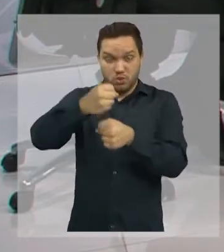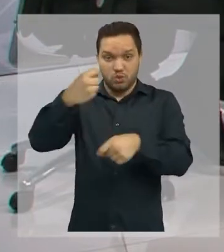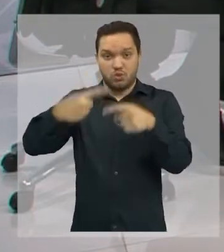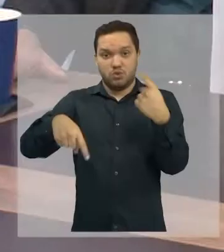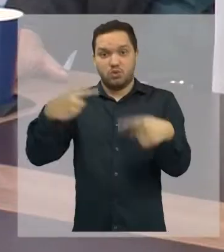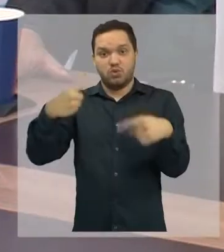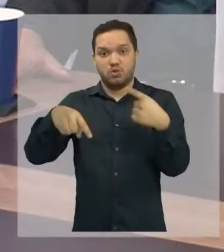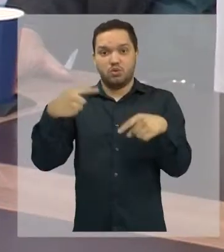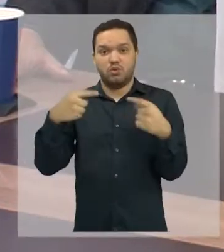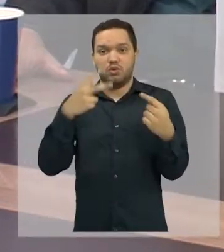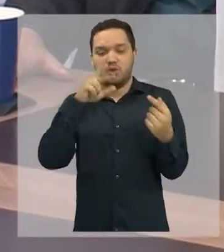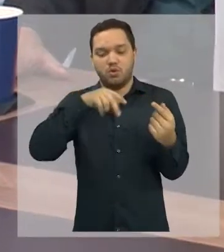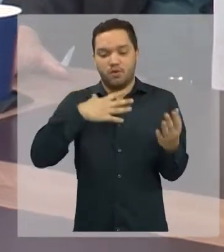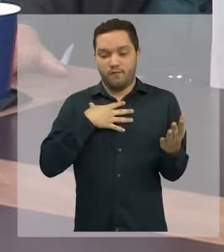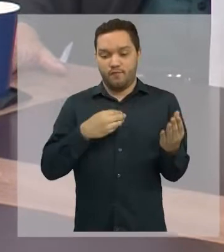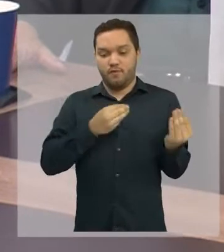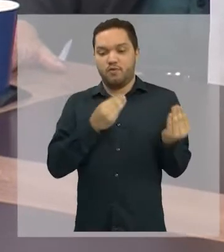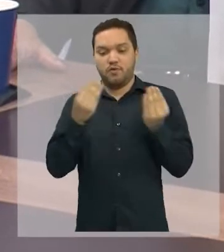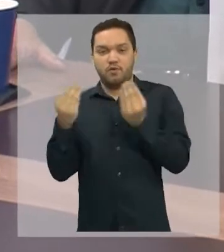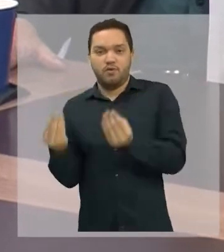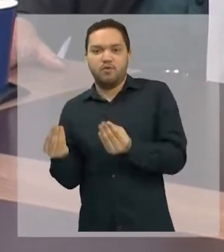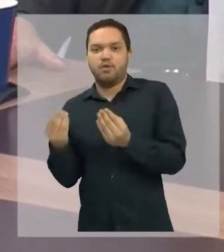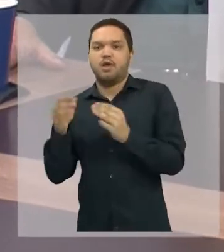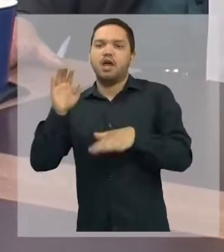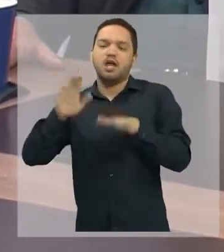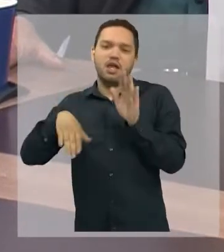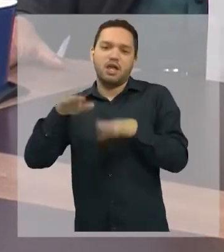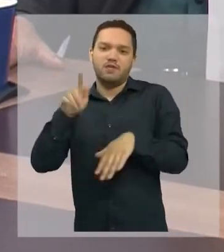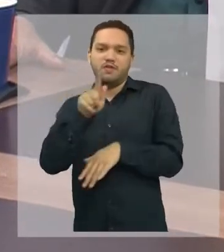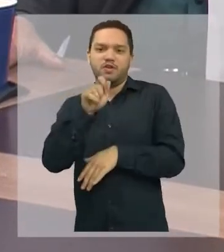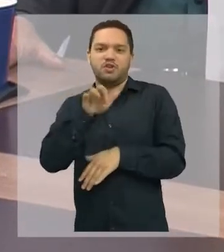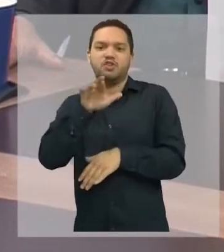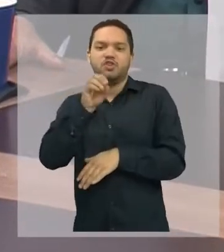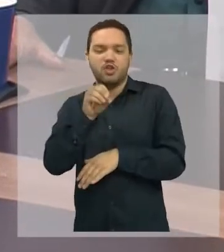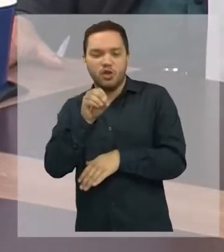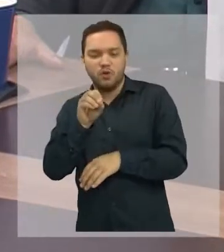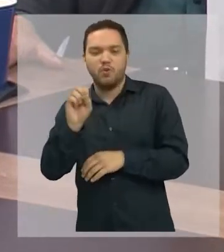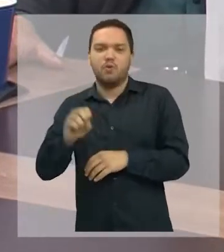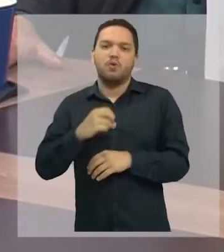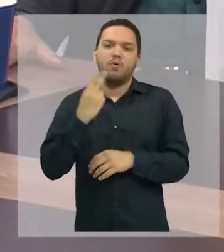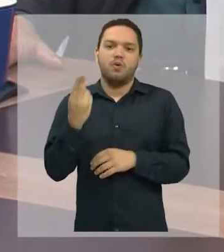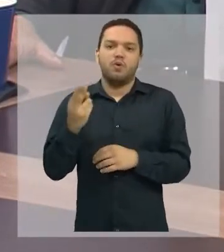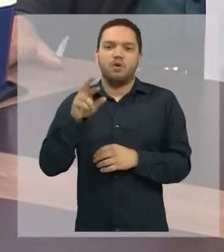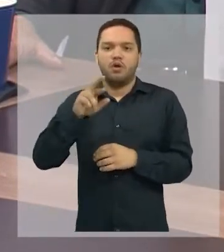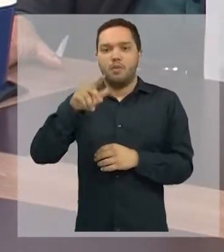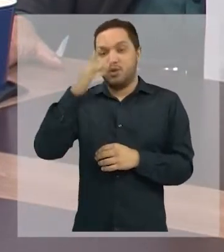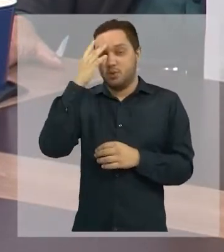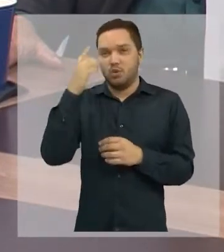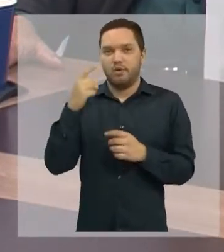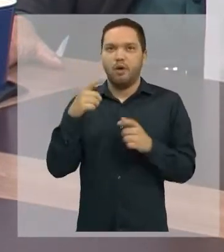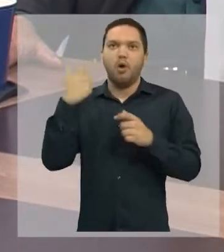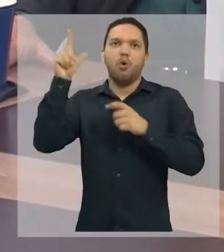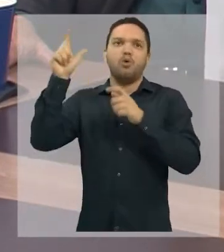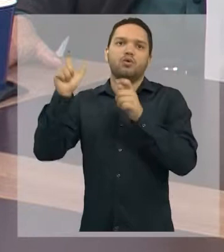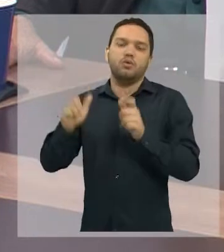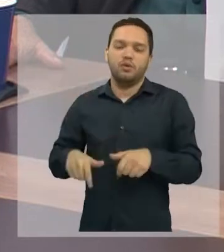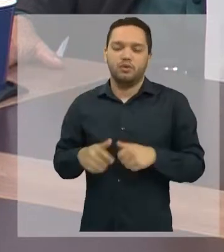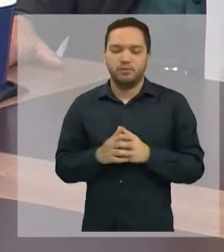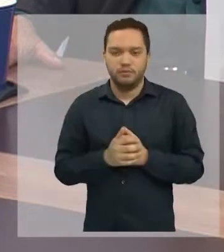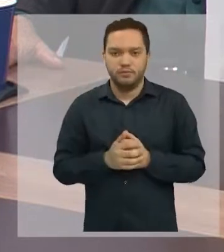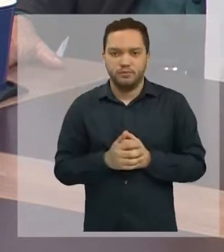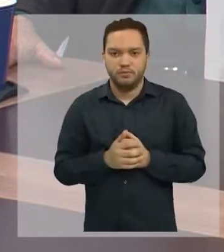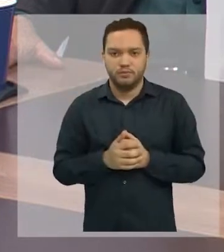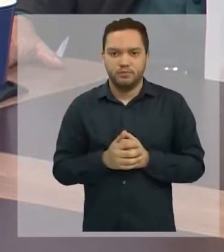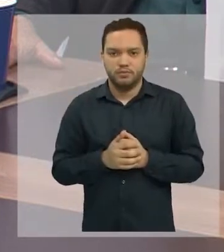não passa o cetro para um filho, passa para um genro que muitas vezes chega de fora, ou para alguém que não é do local. E